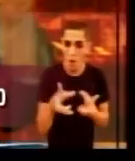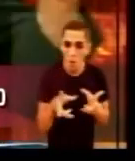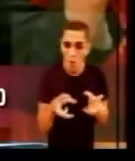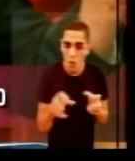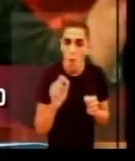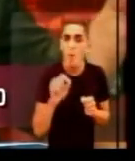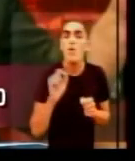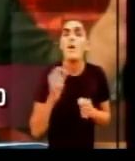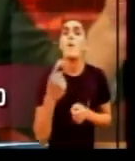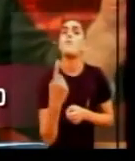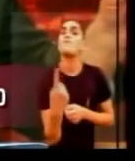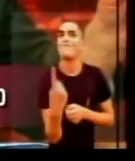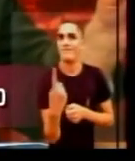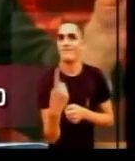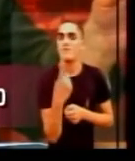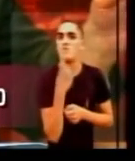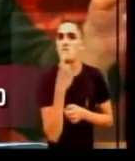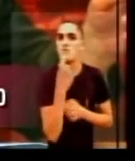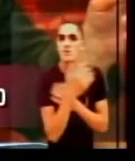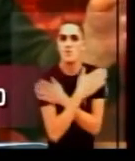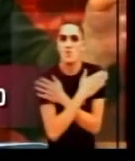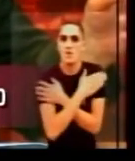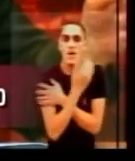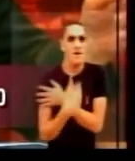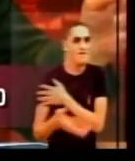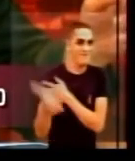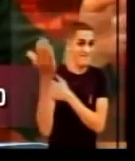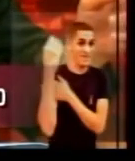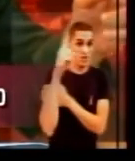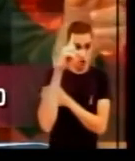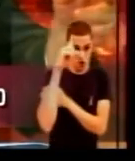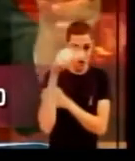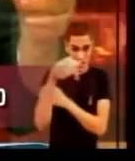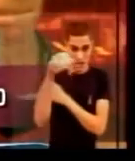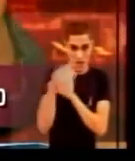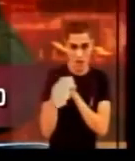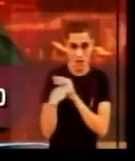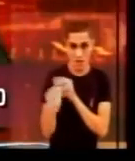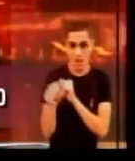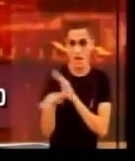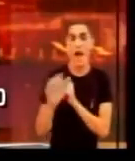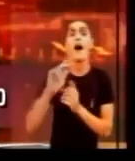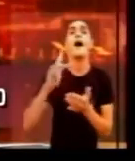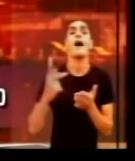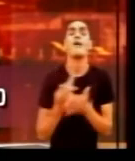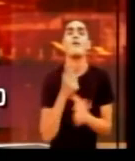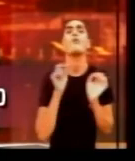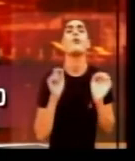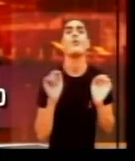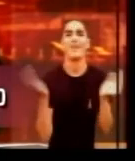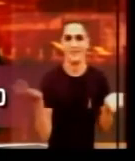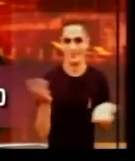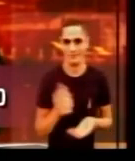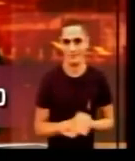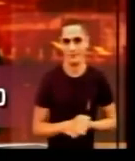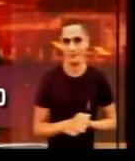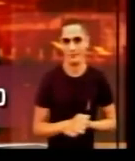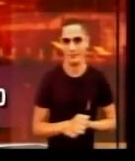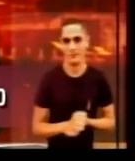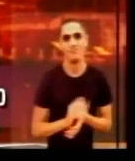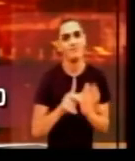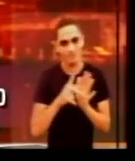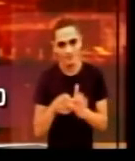lá atrás, dia 7 de setembro, causou no